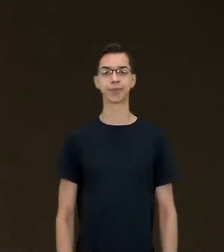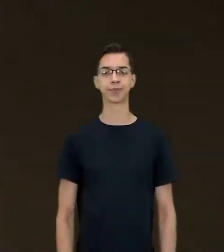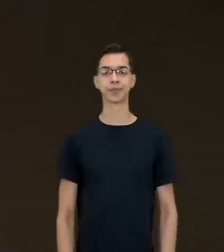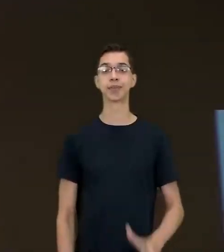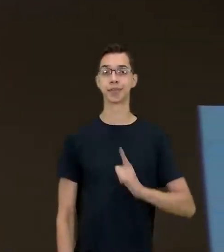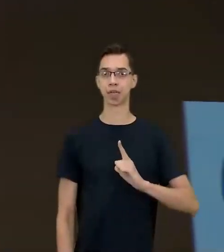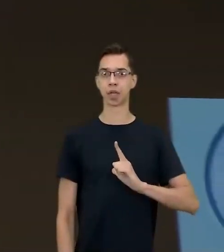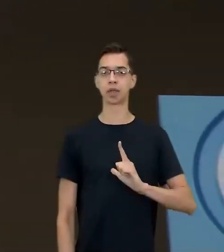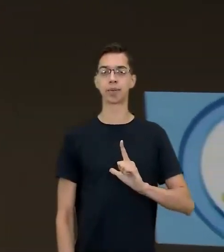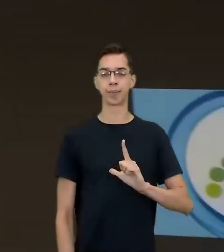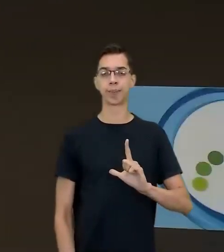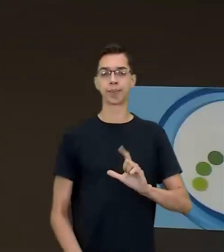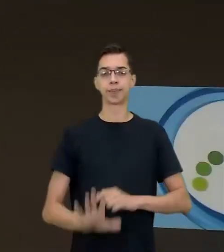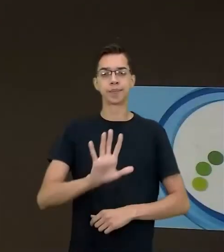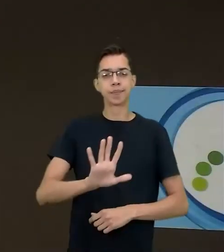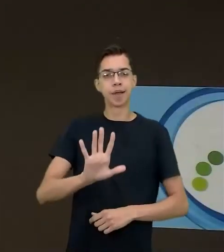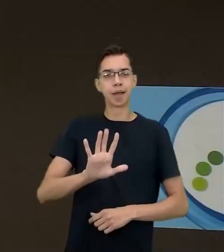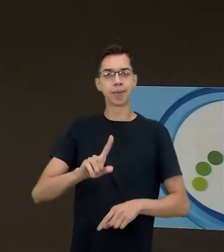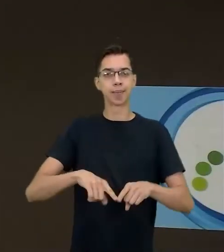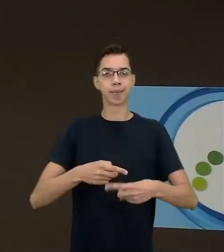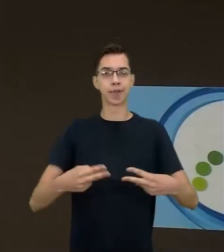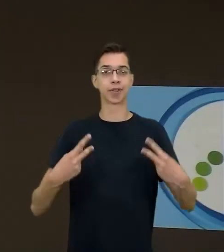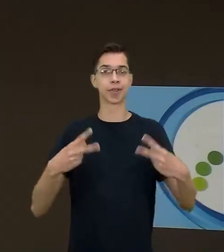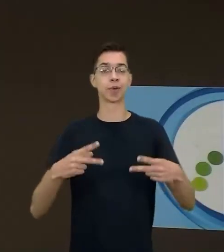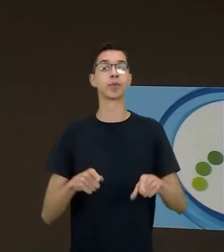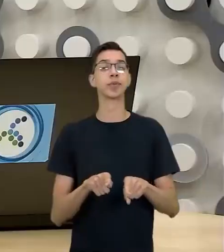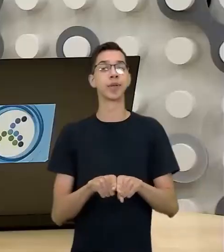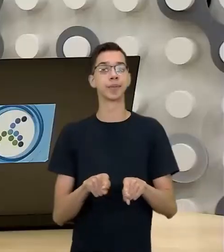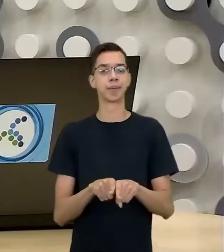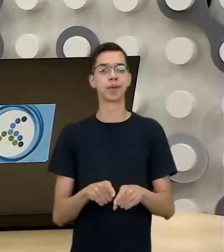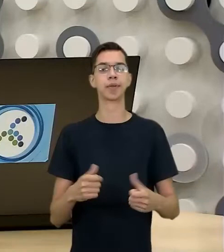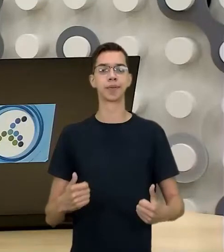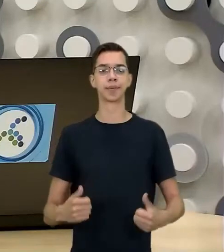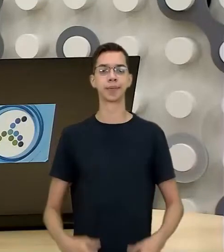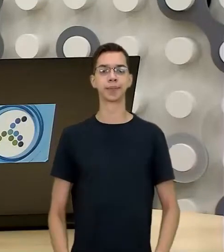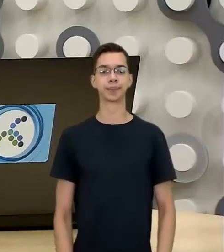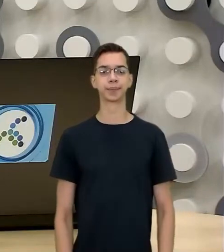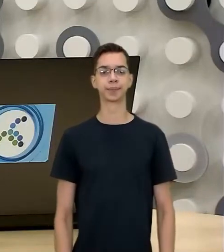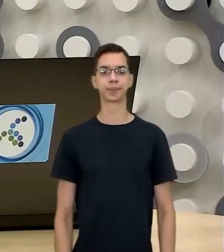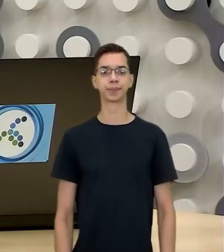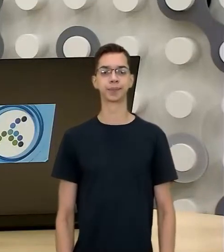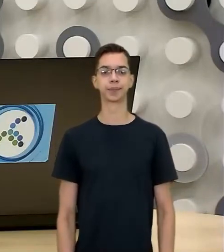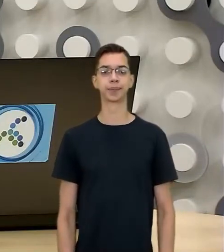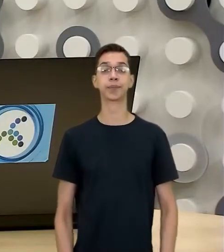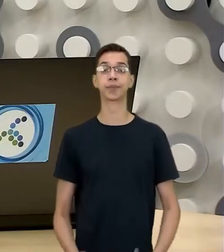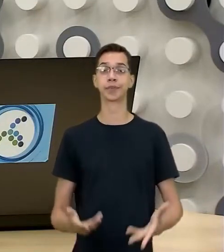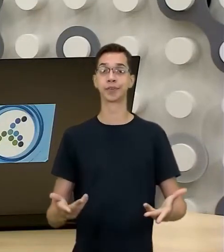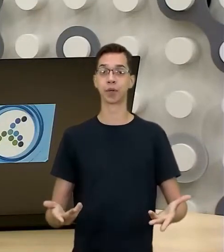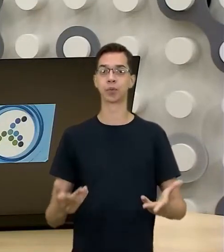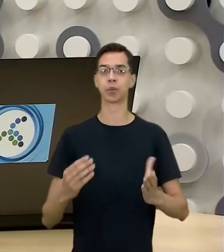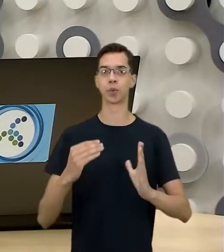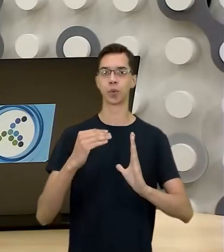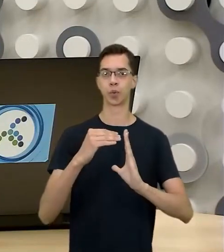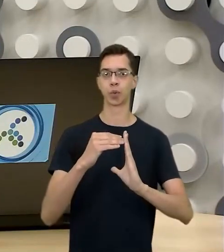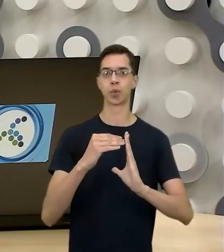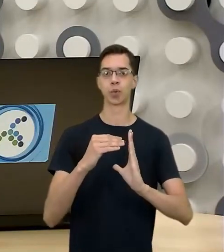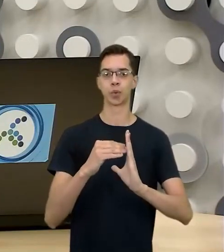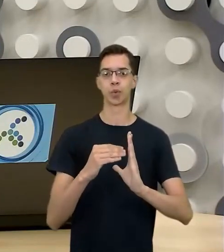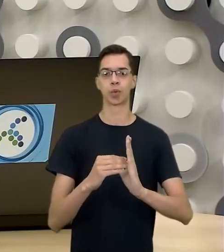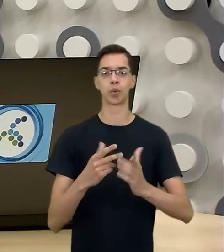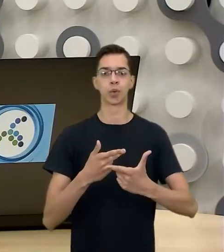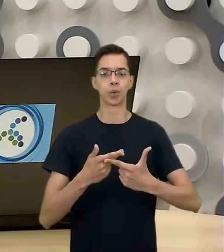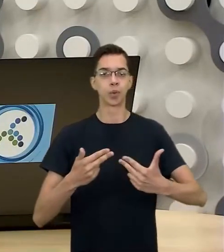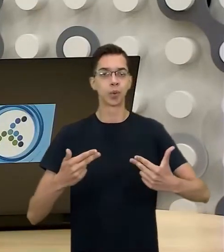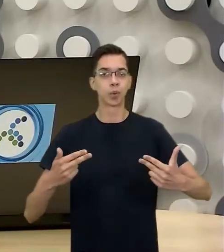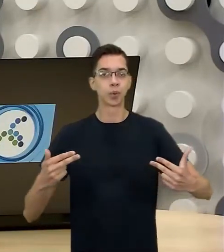mapa também, né? Que está no material de vocês ali. Então, eles colocam ali, além de colocar as missões, eles também vão colocar